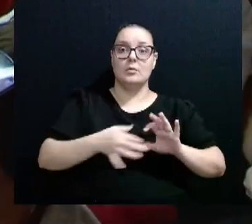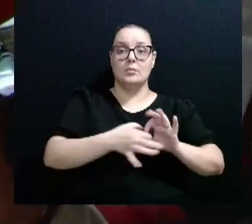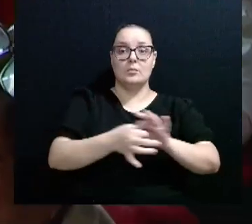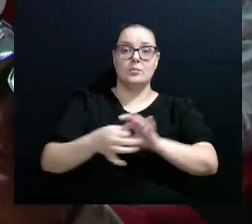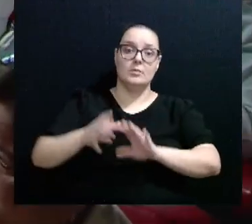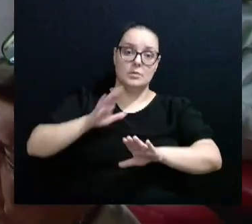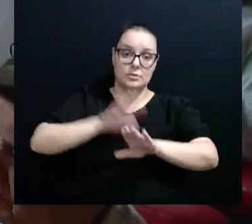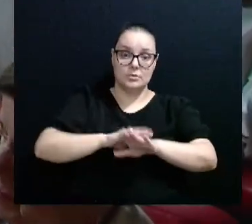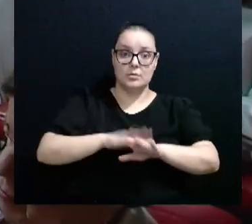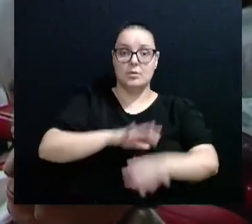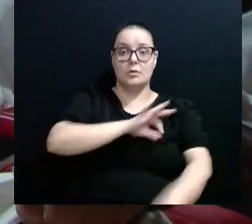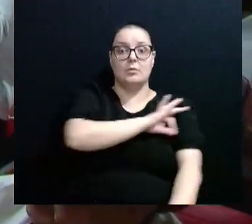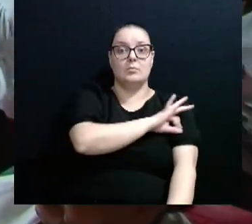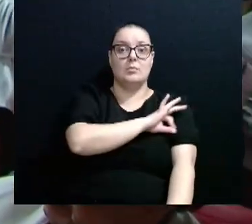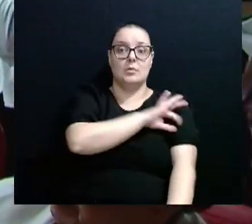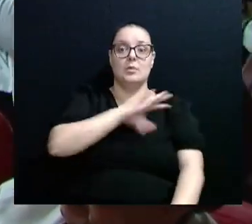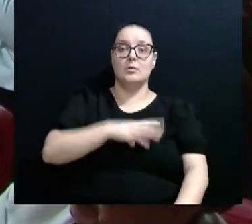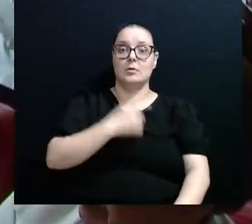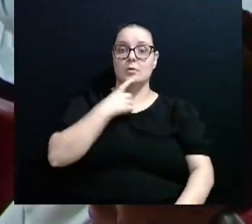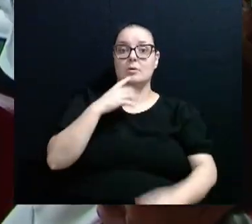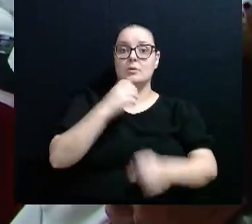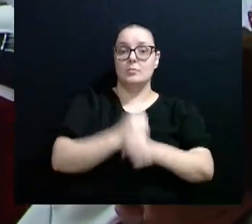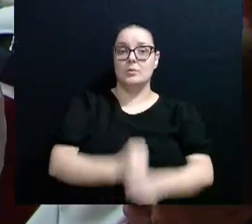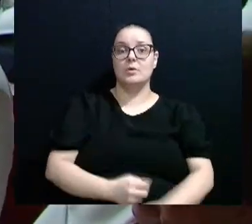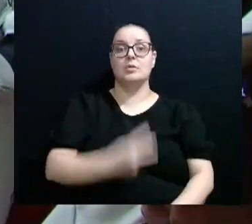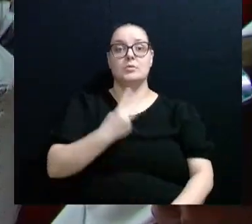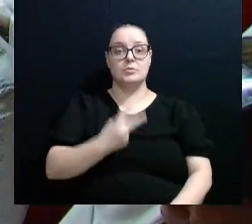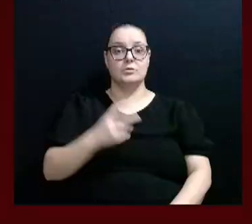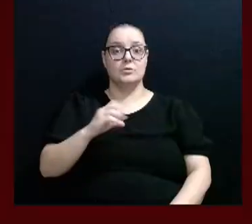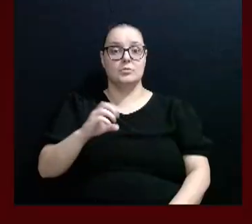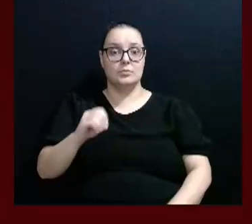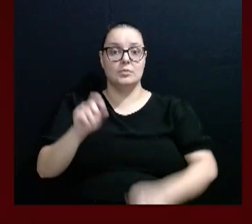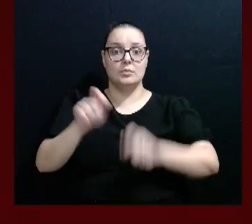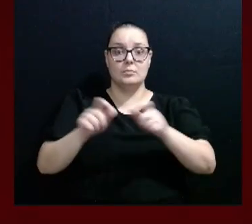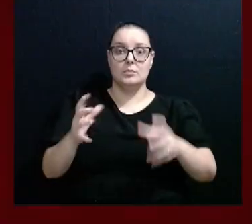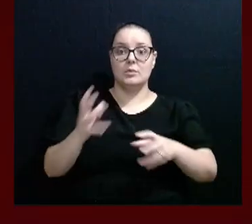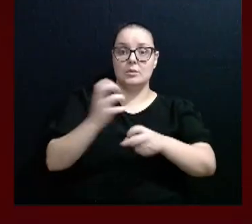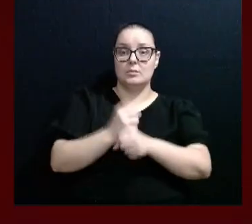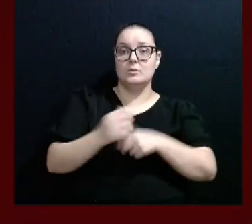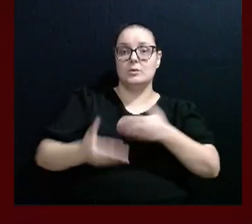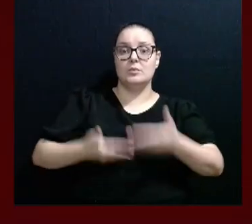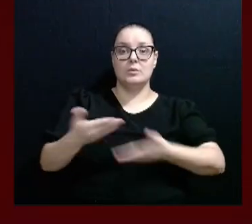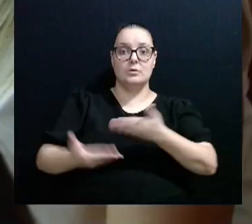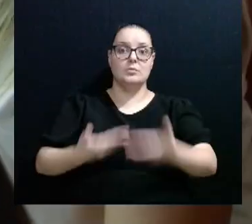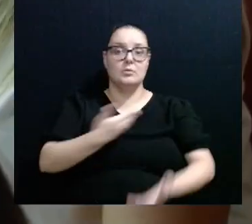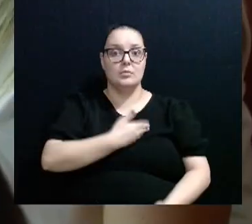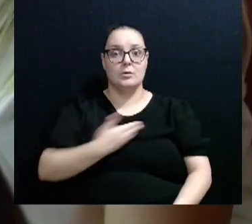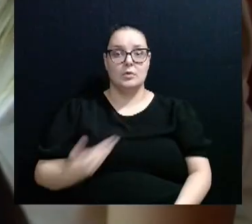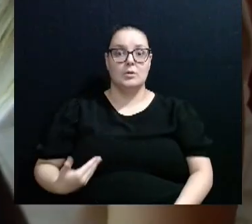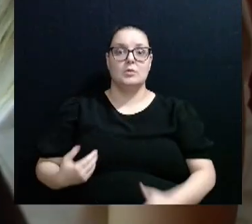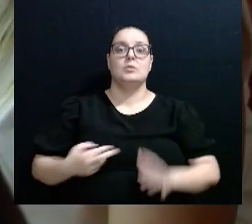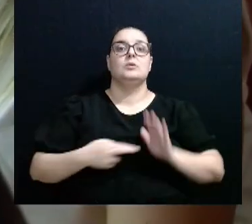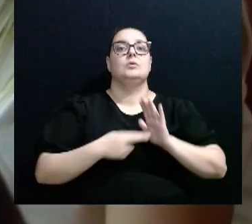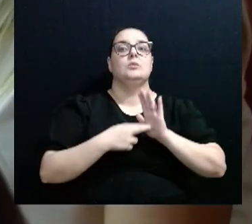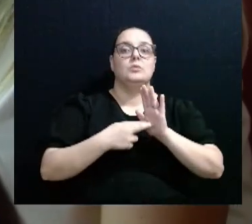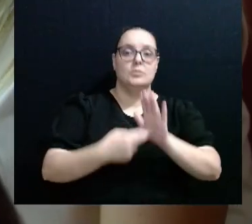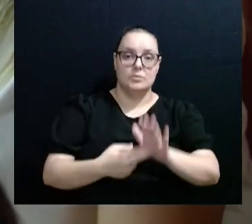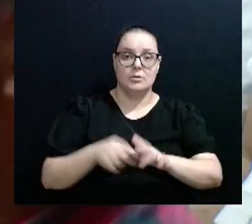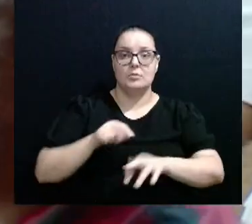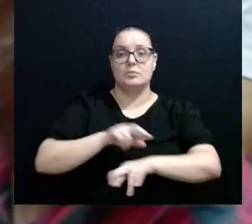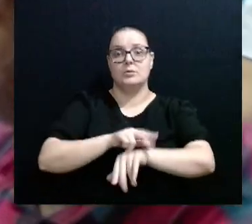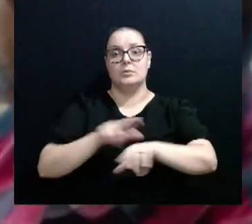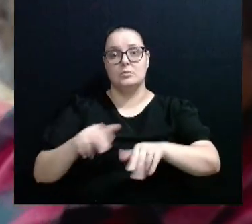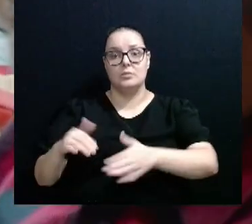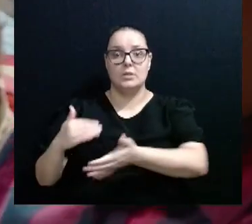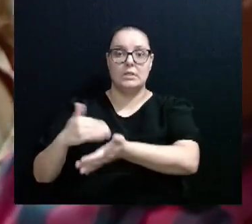de Campinas reuniu cerca de 200 pessoas, entre servidores municipais e representantes de diversas secretarias, para